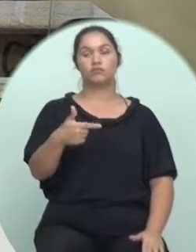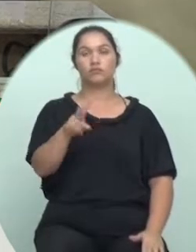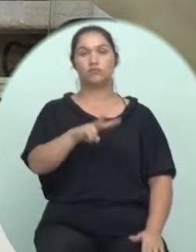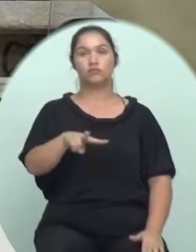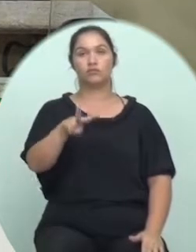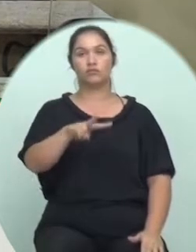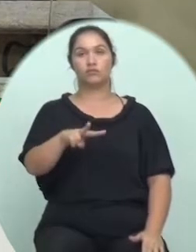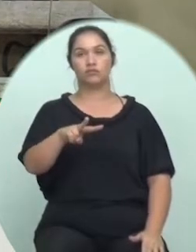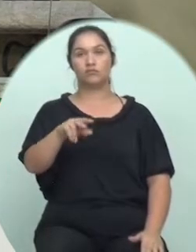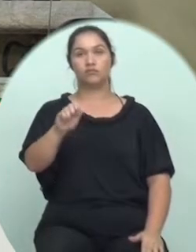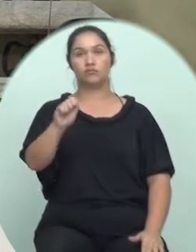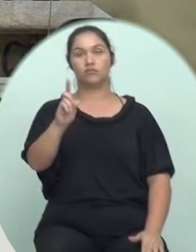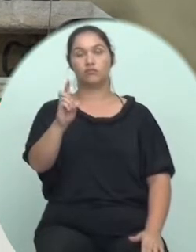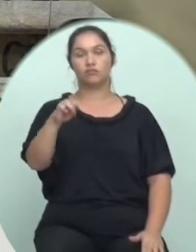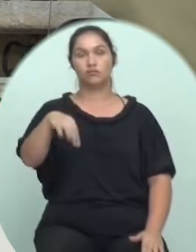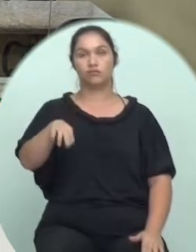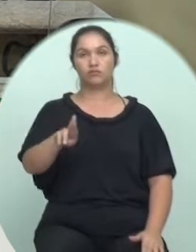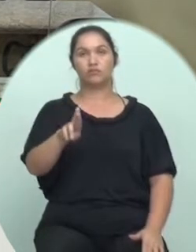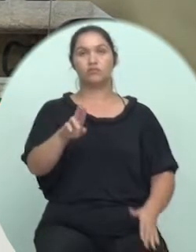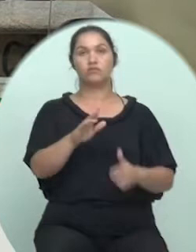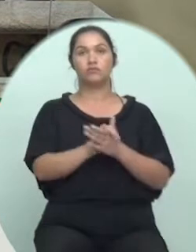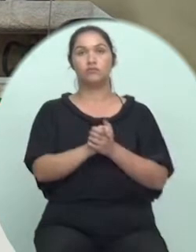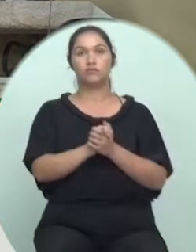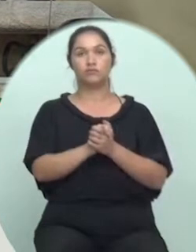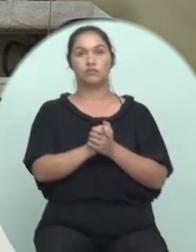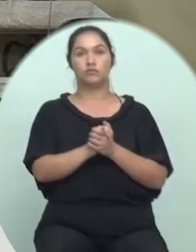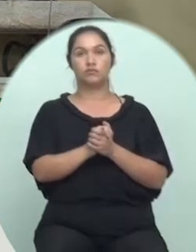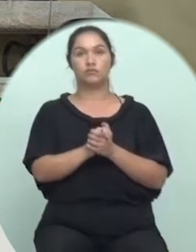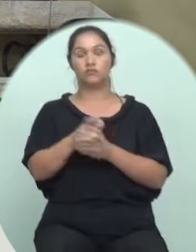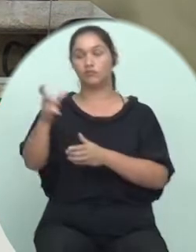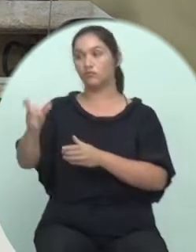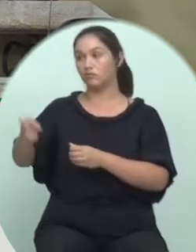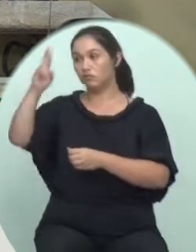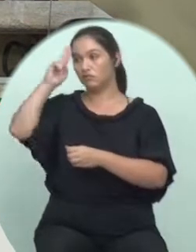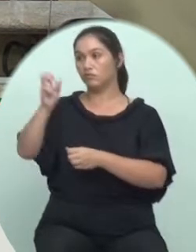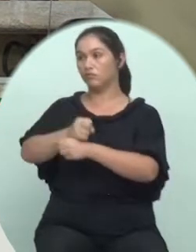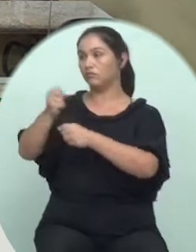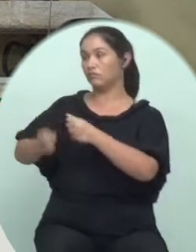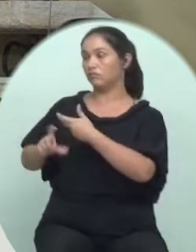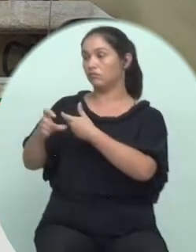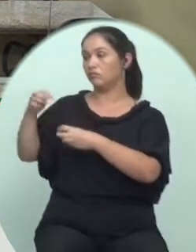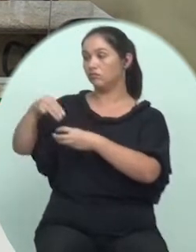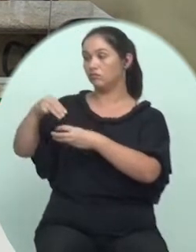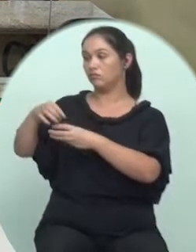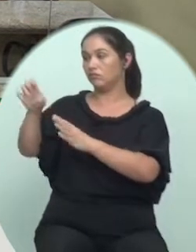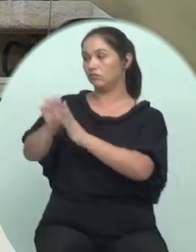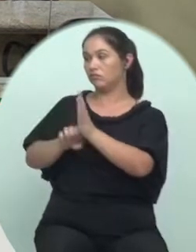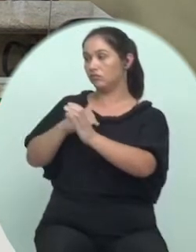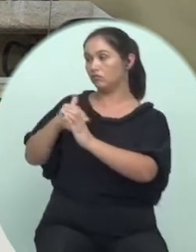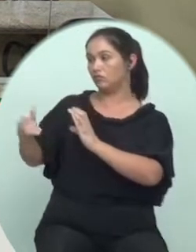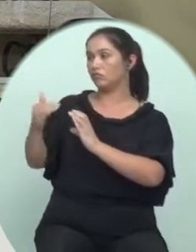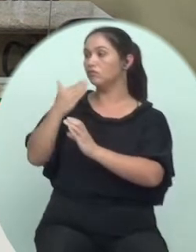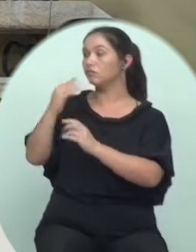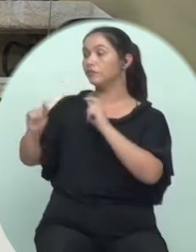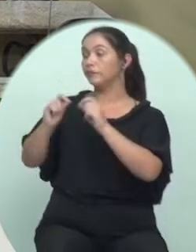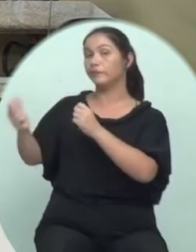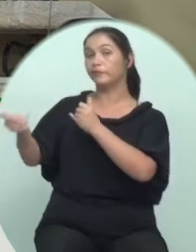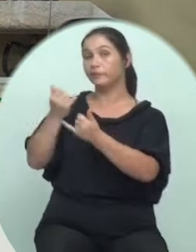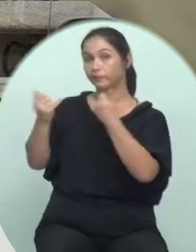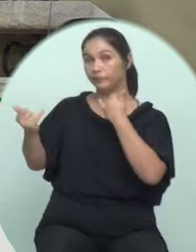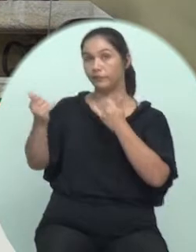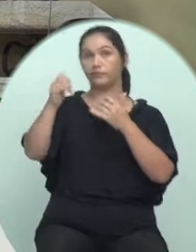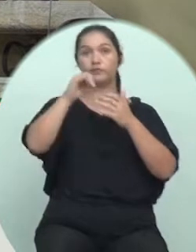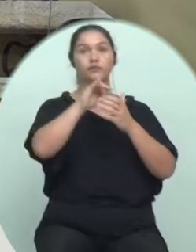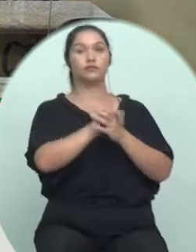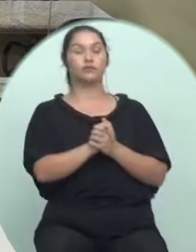012/2019, autor, vereador Ademir Honorato, assunto: envio de expediente ao chefe do Poder Executivo Municipal, solicitando que seja